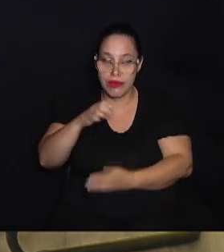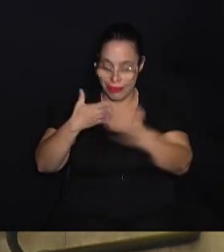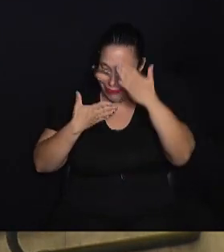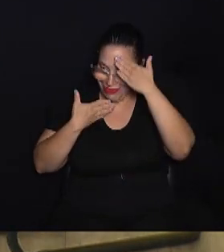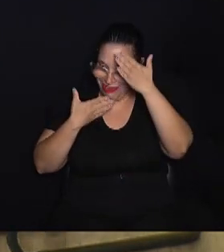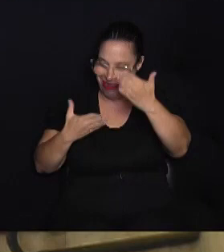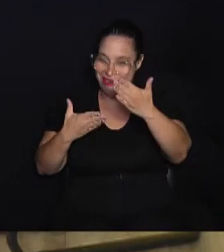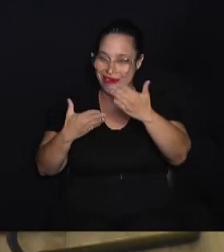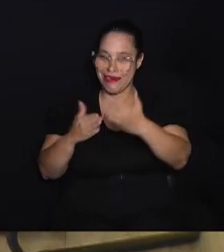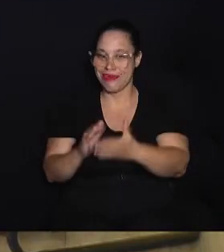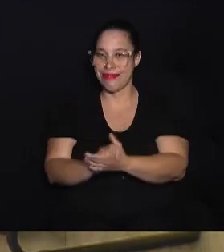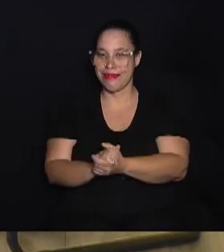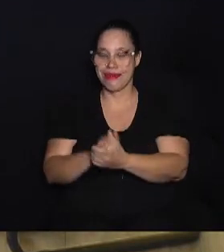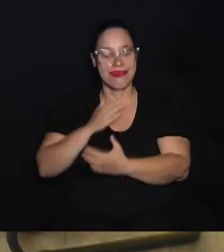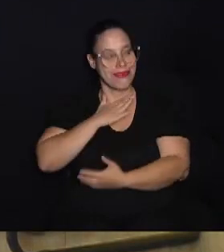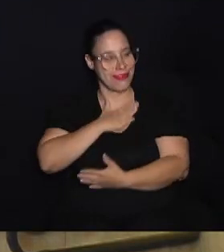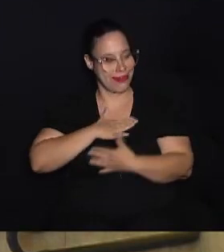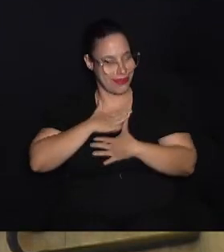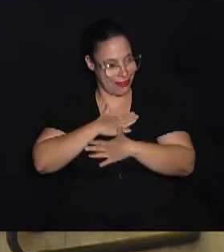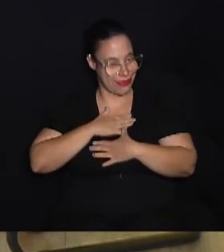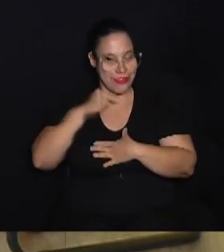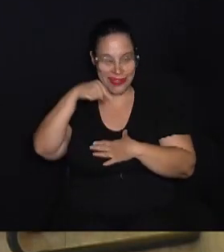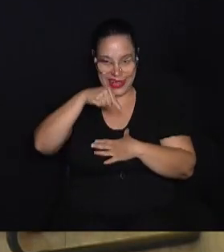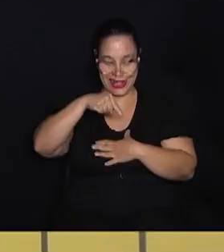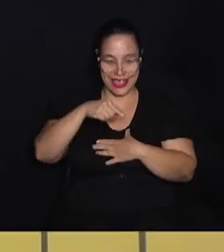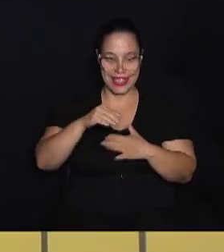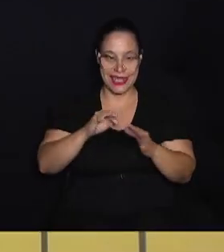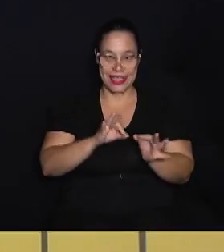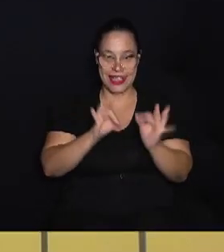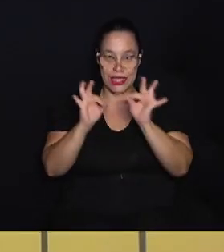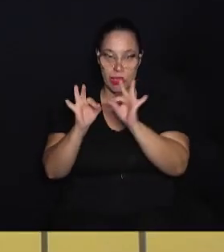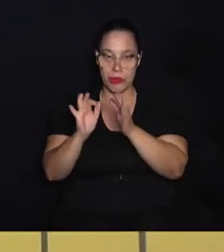Obrigada, é um prazer estar aqui com vocês.